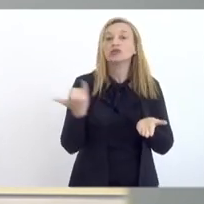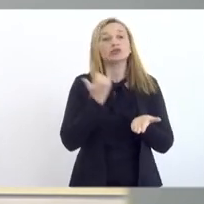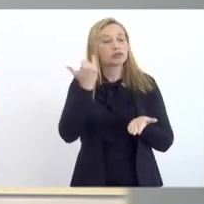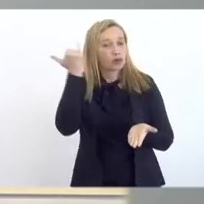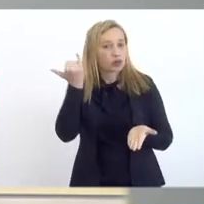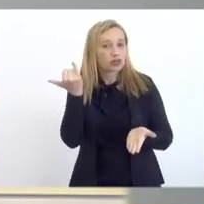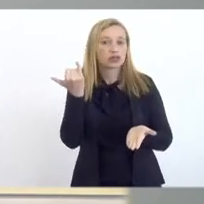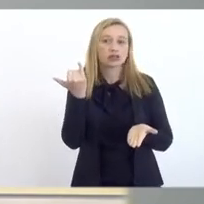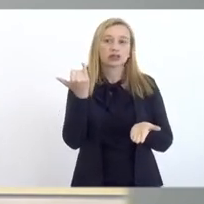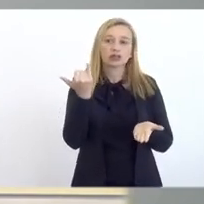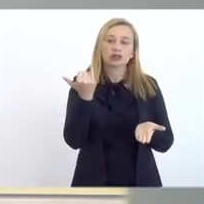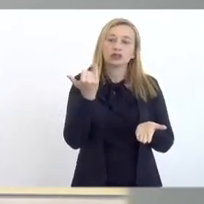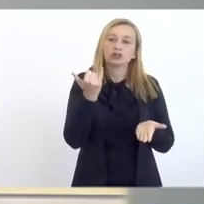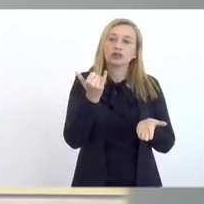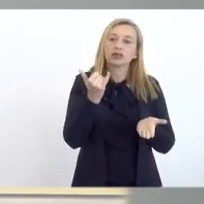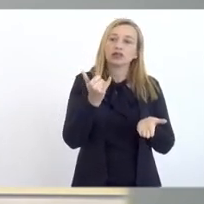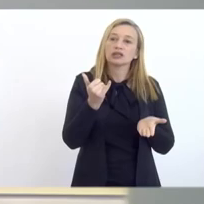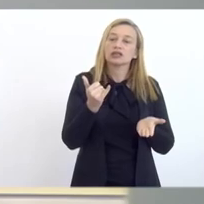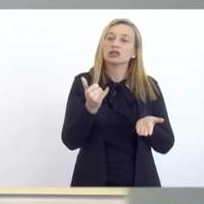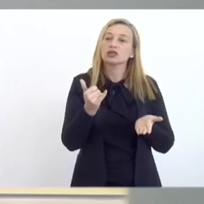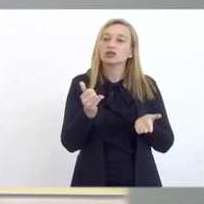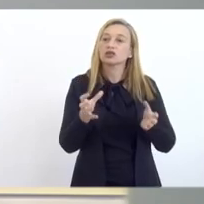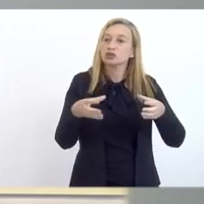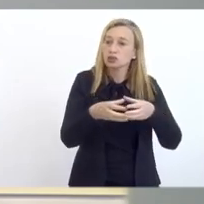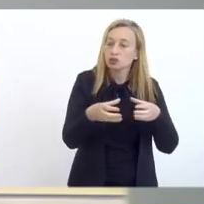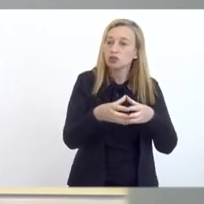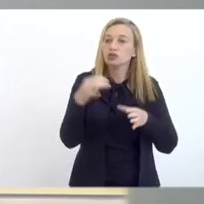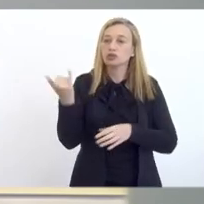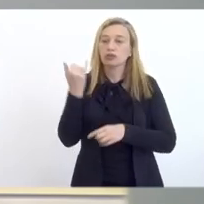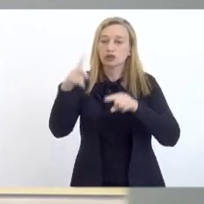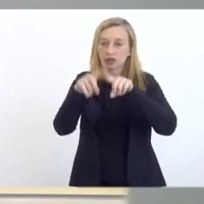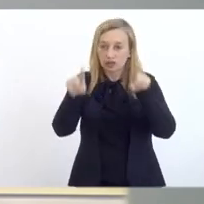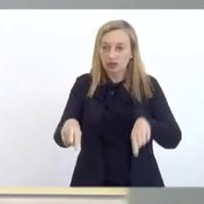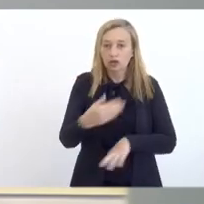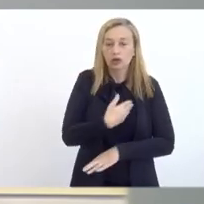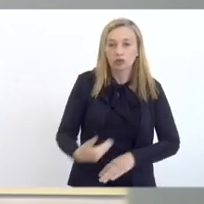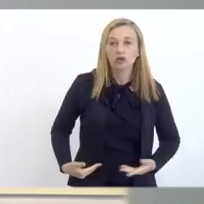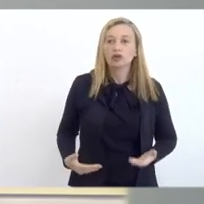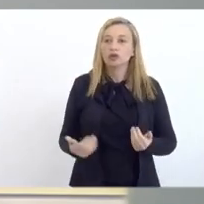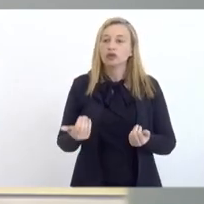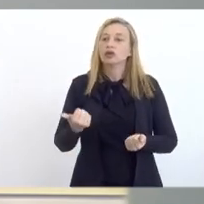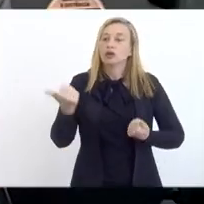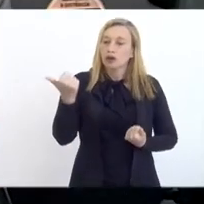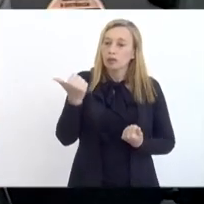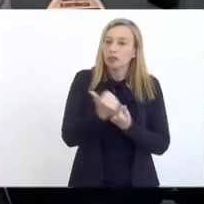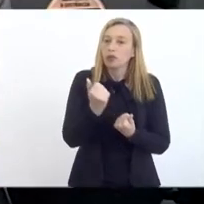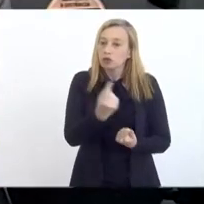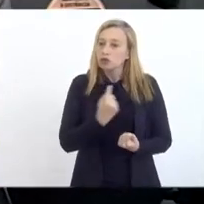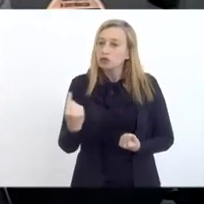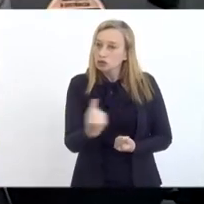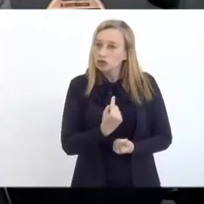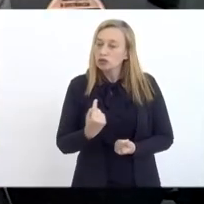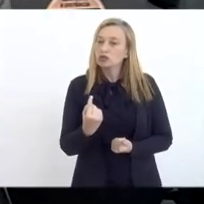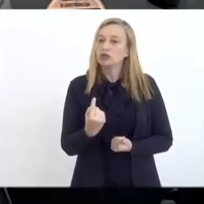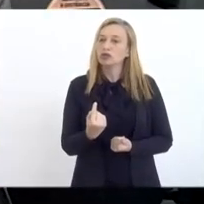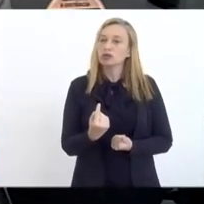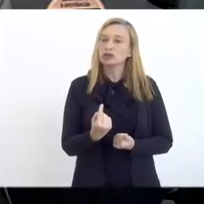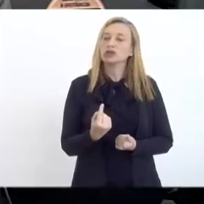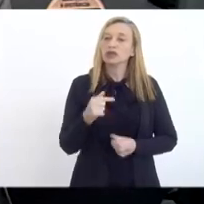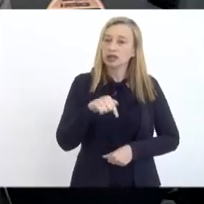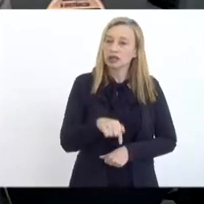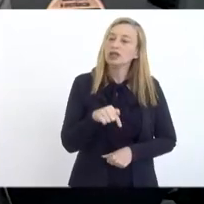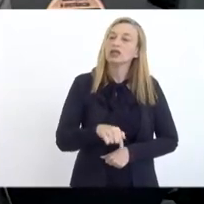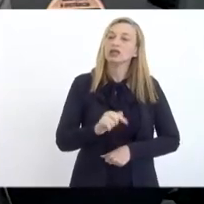importantes para essa categoria que são vocês, são servidores públicos. Contem com toda a nossa disposição aqui,